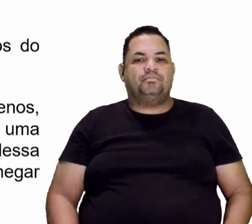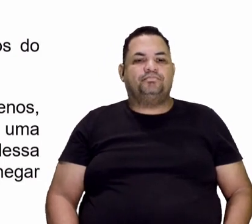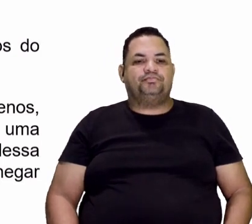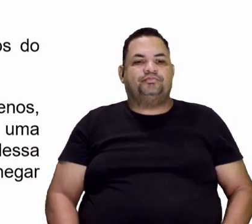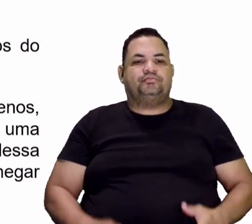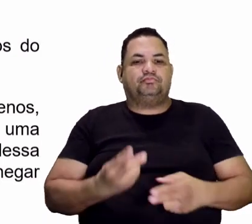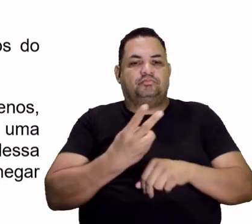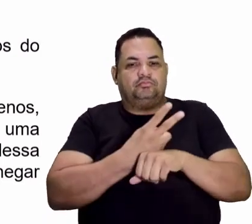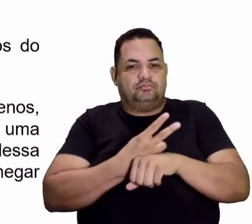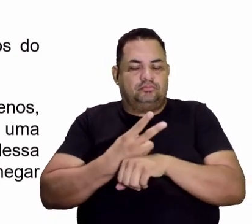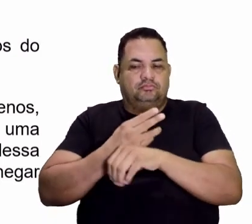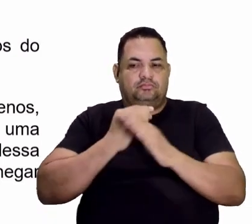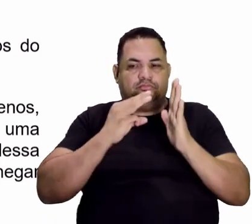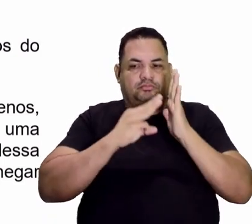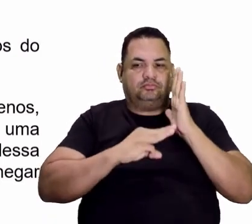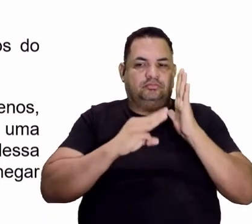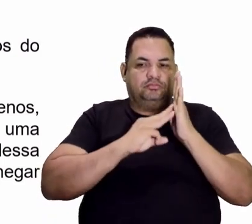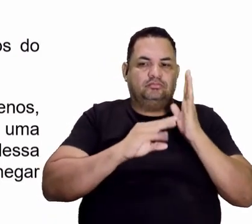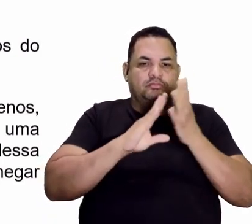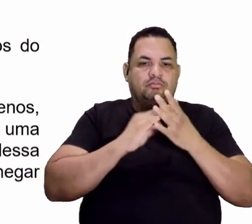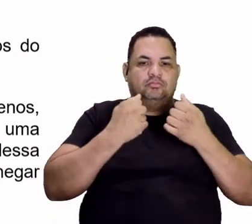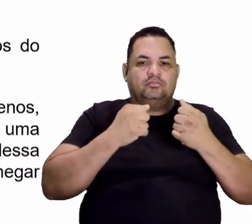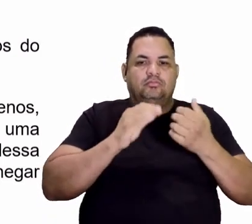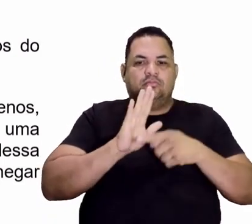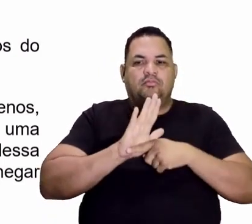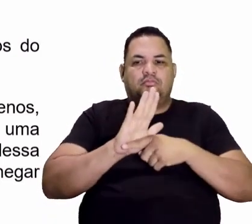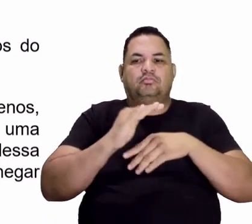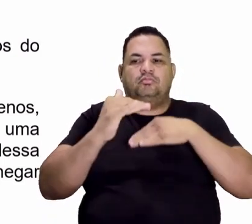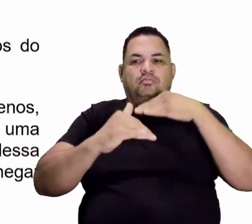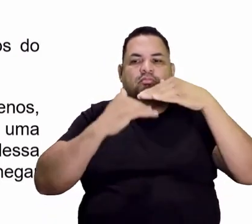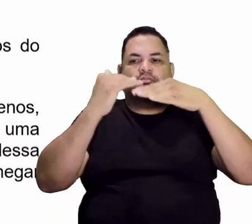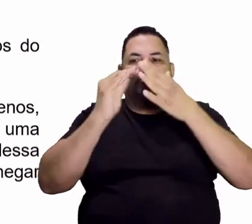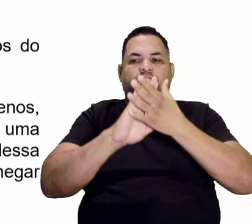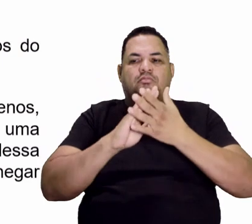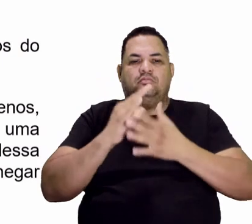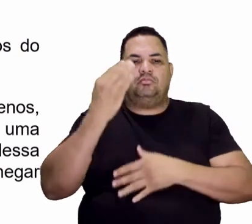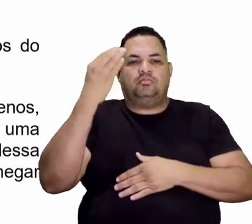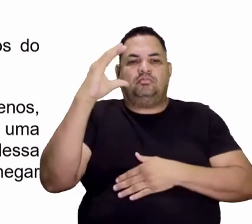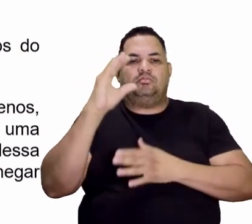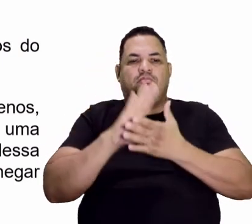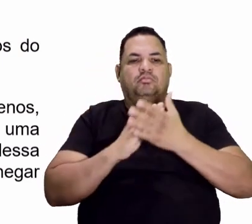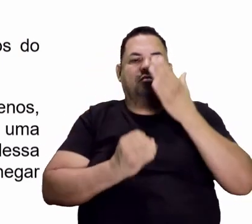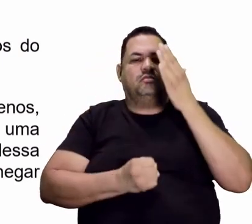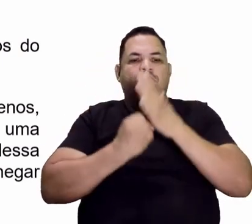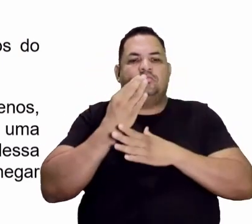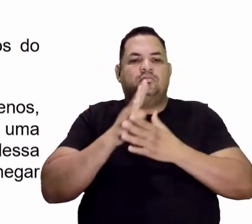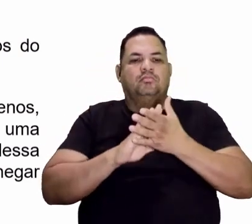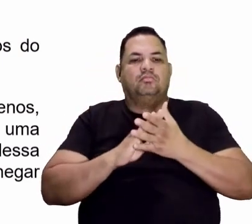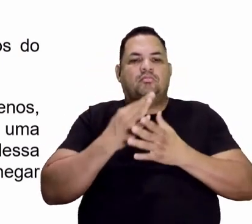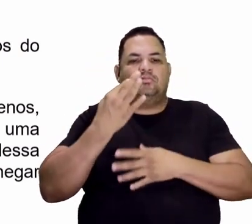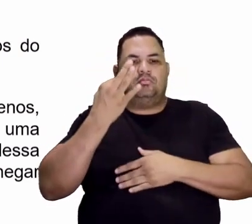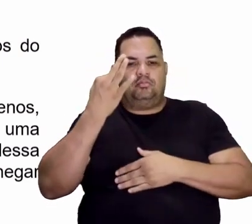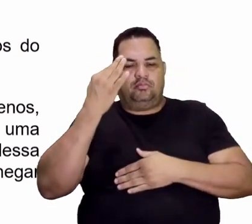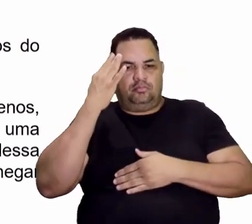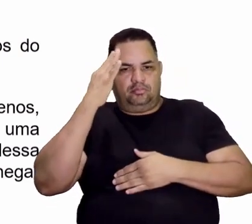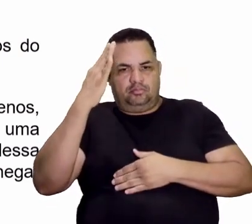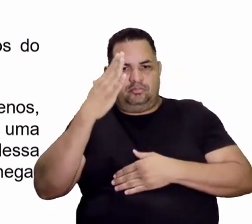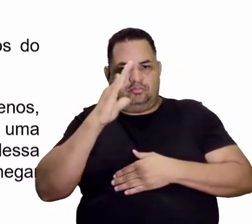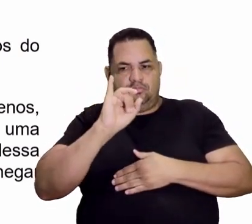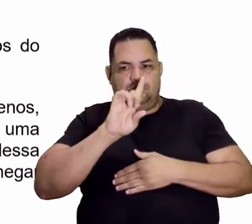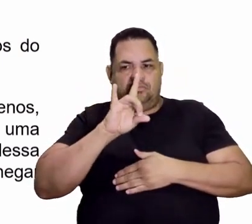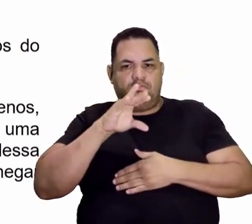está à procura de um método que possa contribuir para o avanço científico. Aí surge a teoria dos ídolos, são 4.